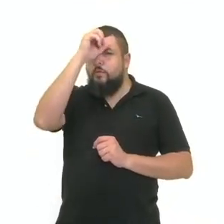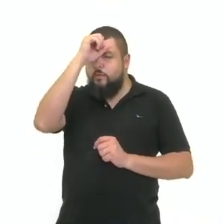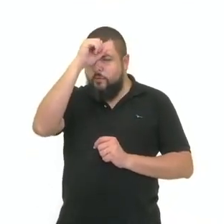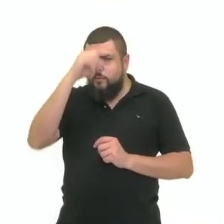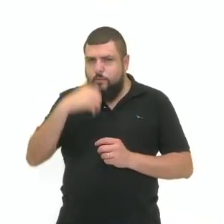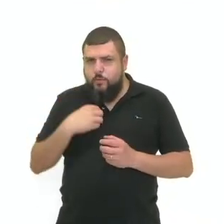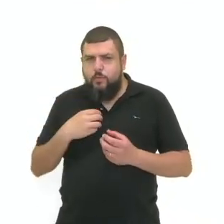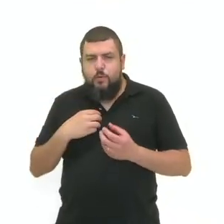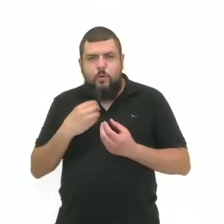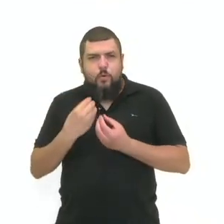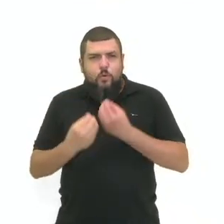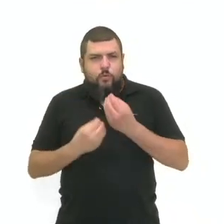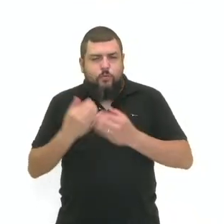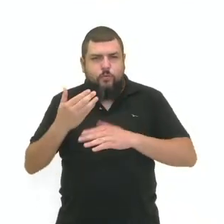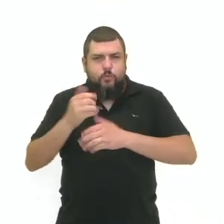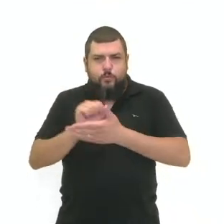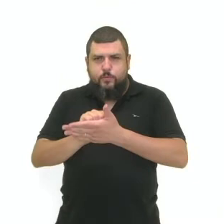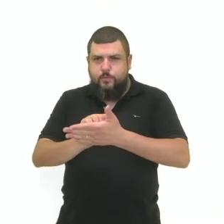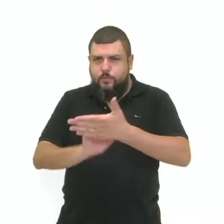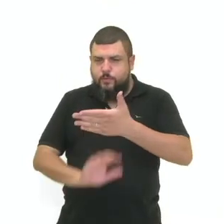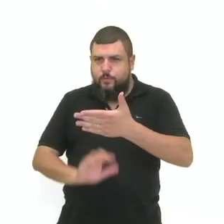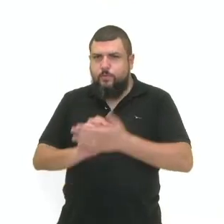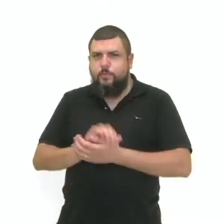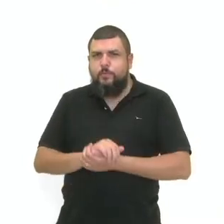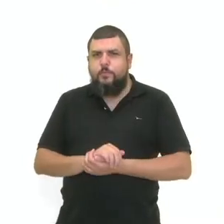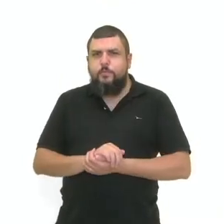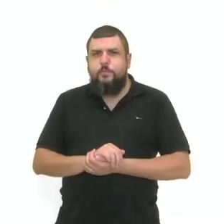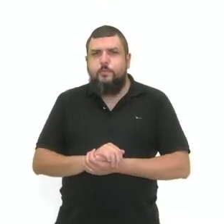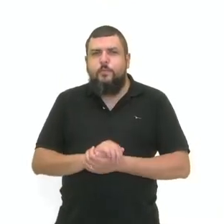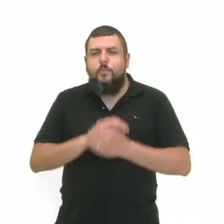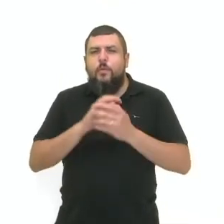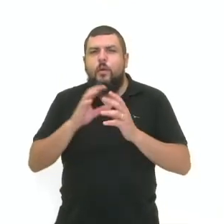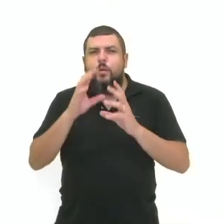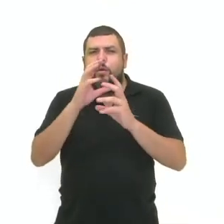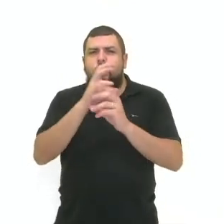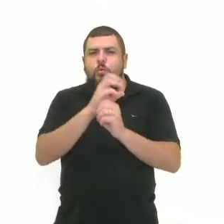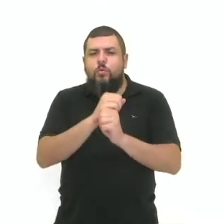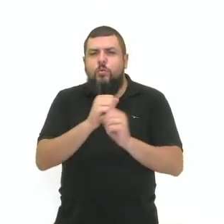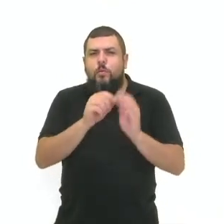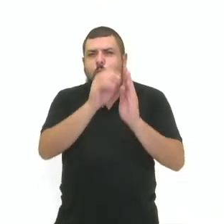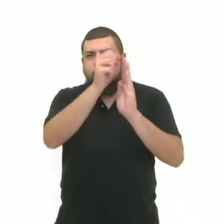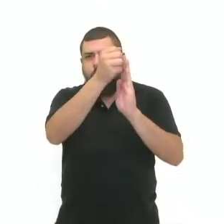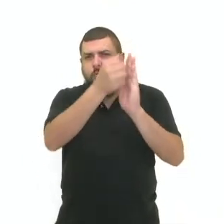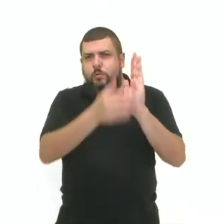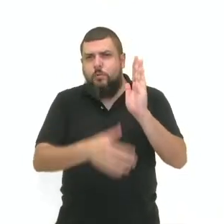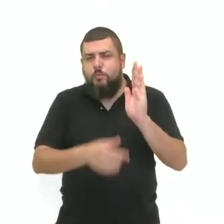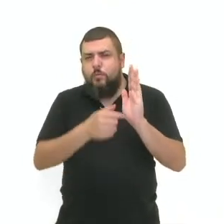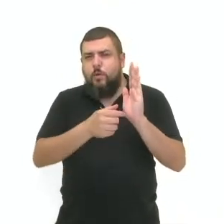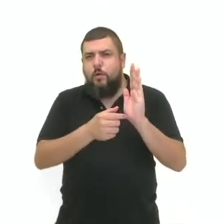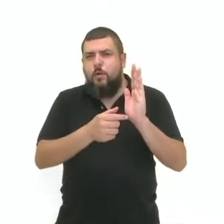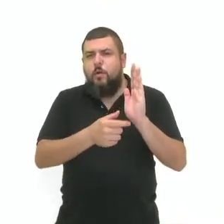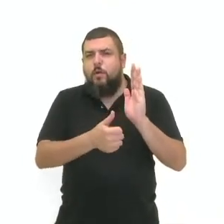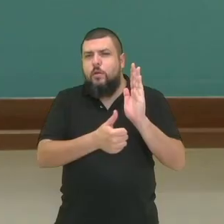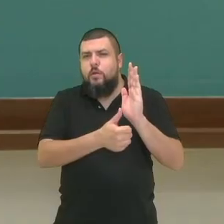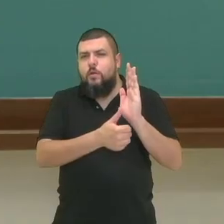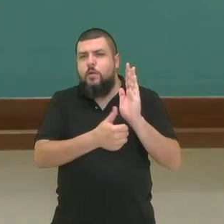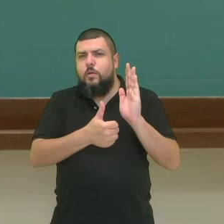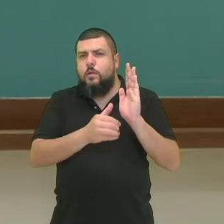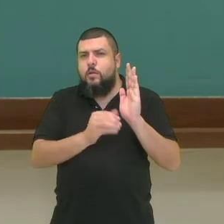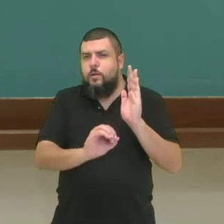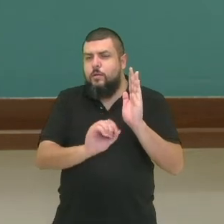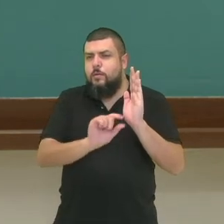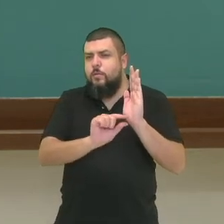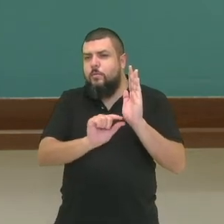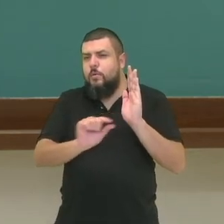vamos fazer esse exercício. Qual é a soma dos elementos da 10ª linha do triângulo de Pascal? Então, aqui